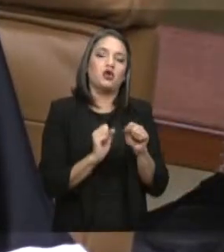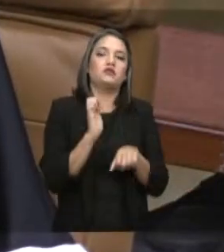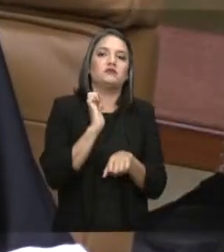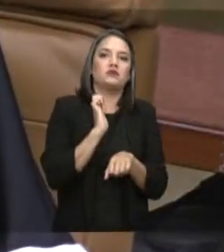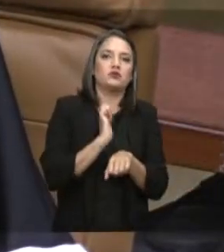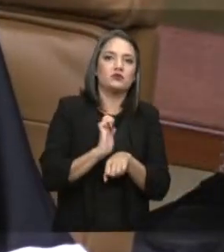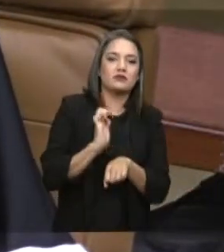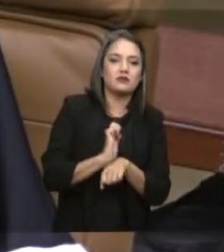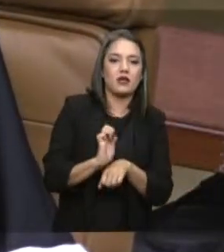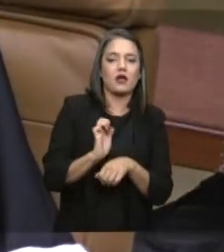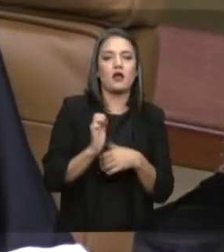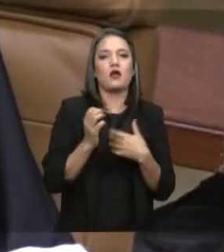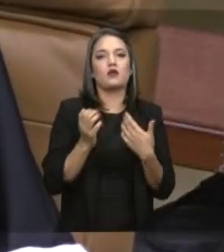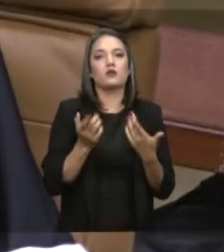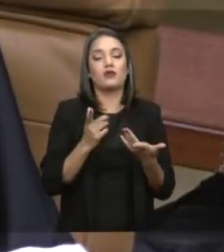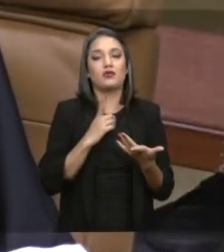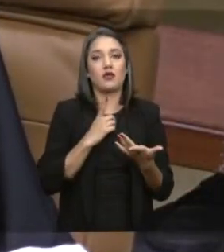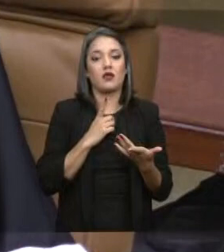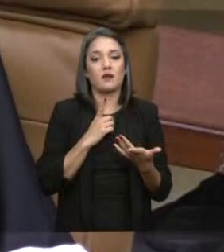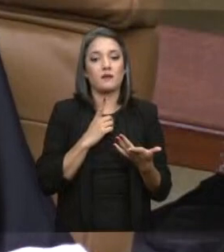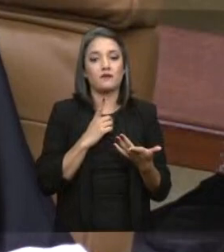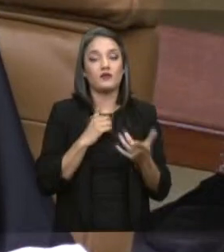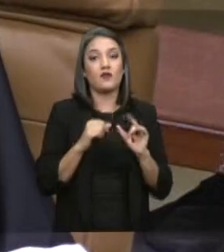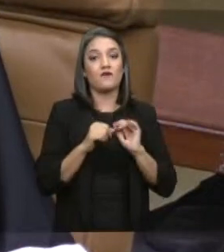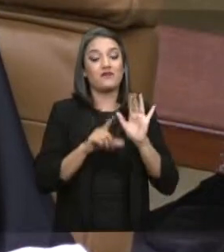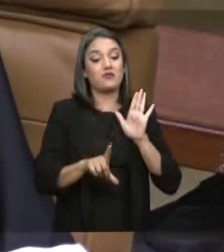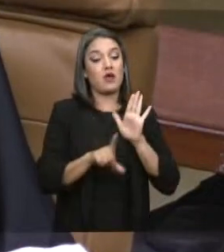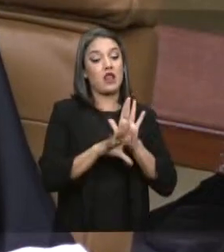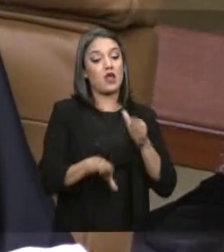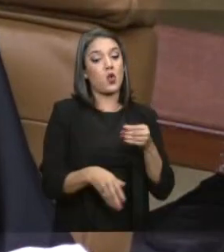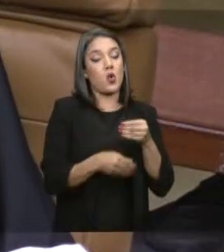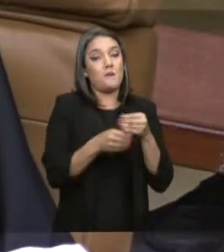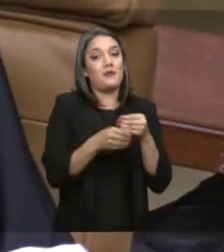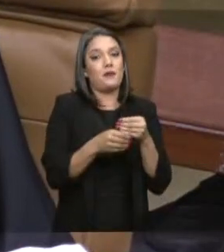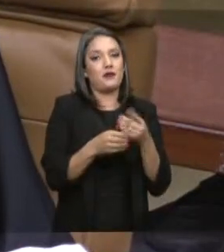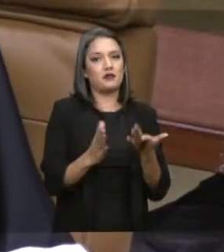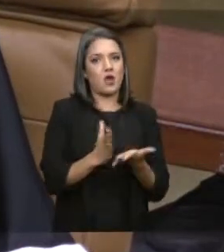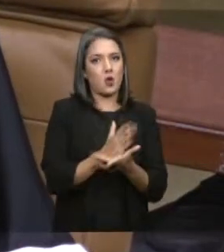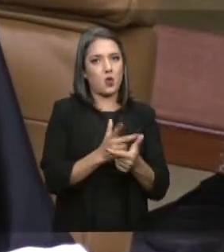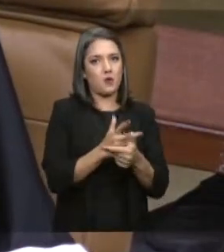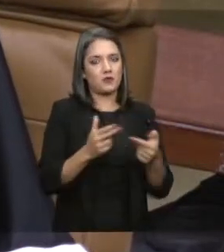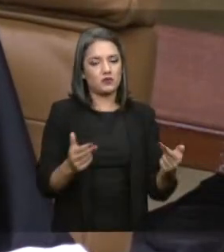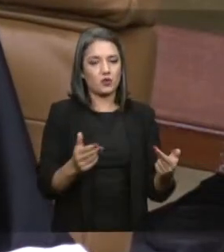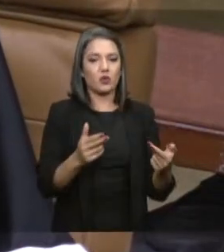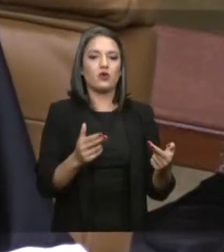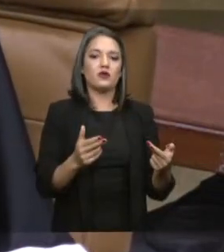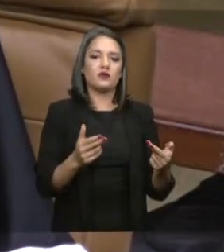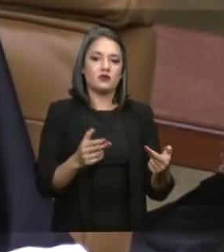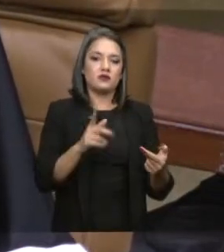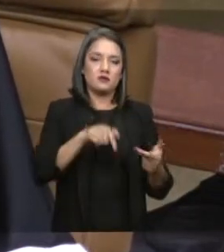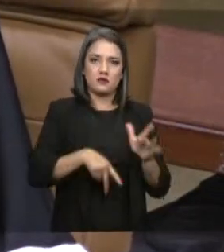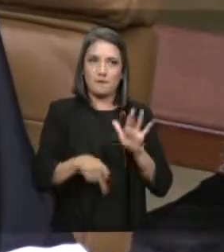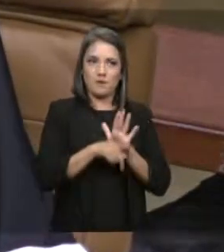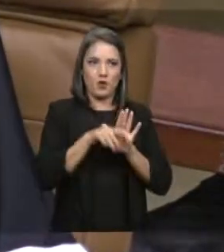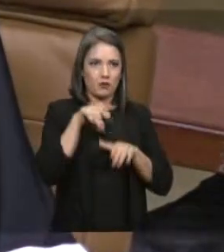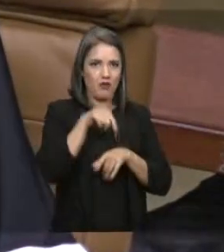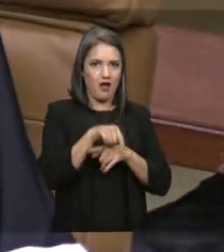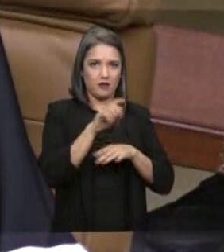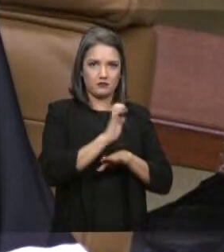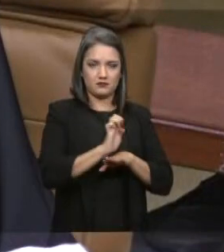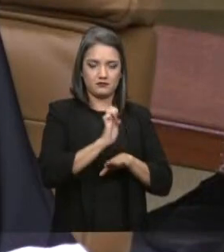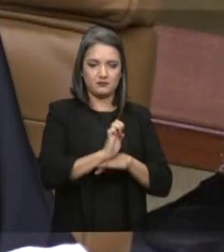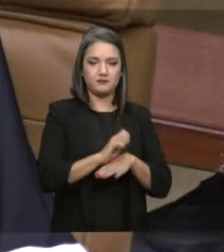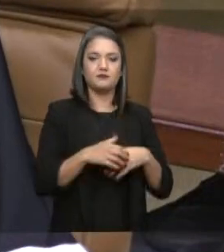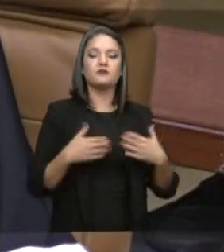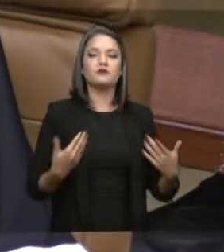até mesmo autorizar por lei complementar delegação os estados para tratar de questões específicas é